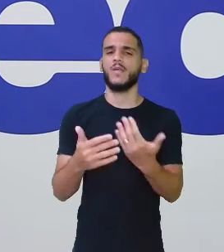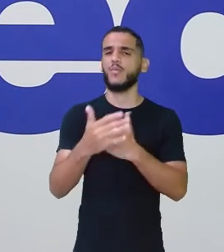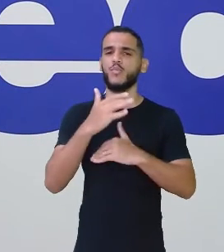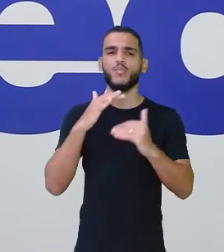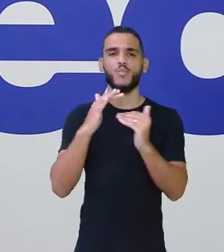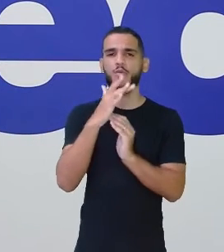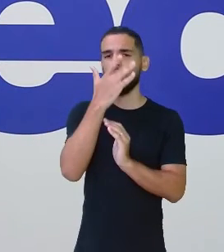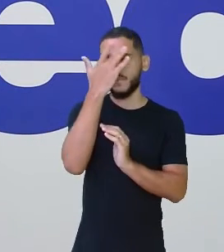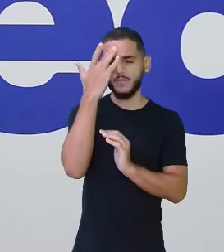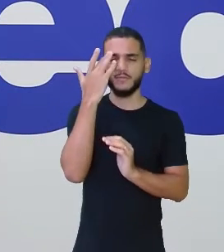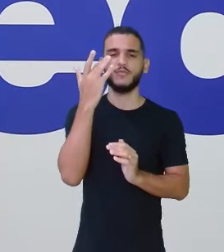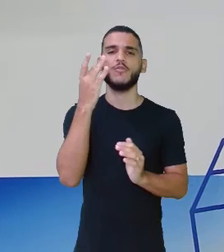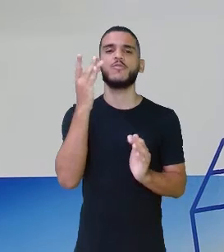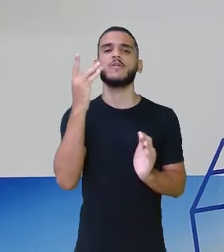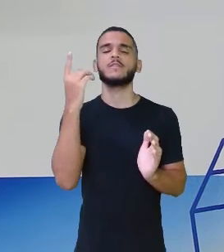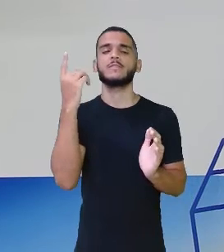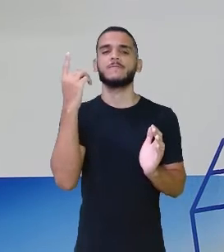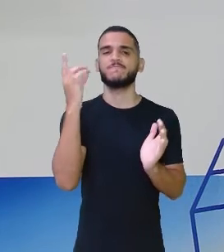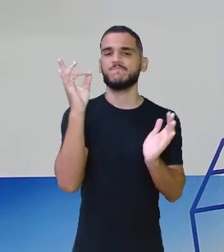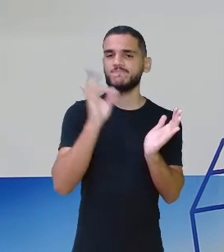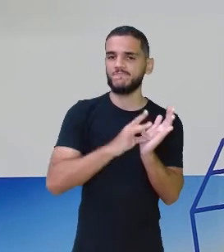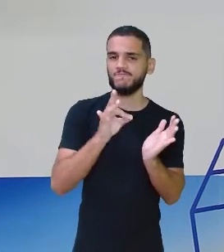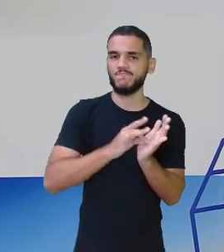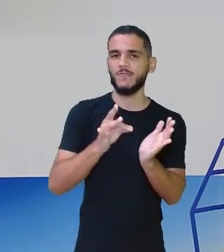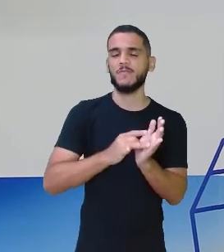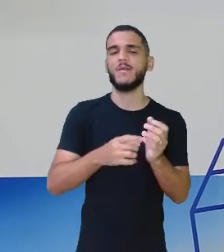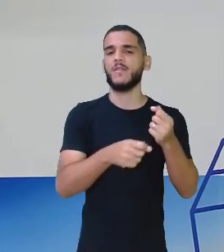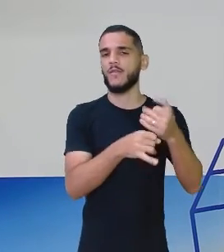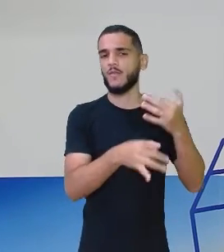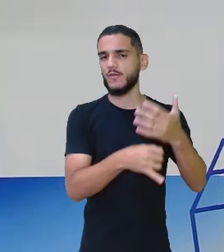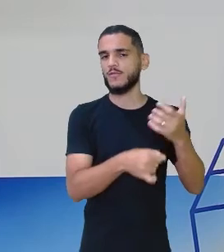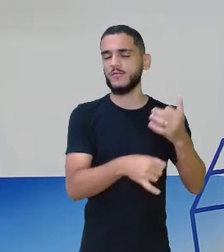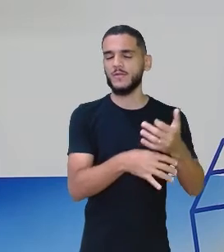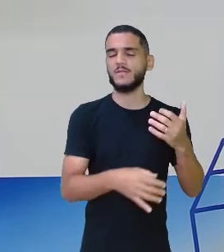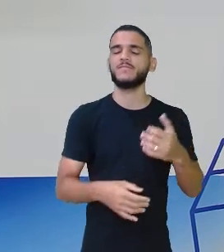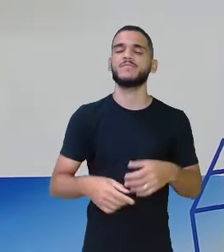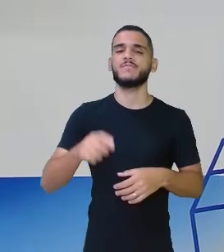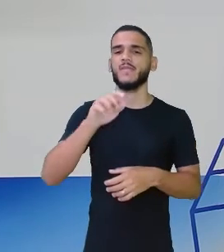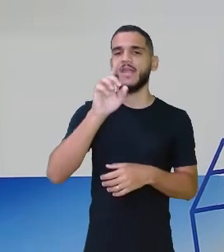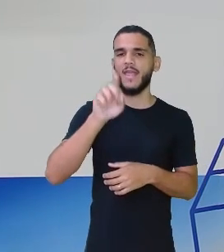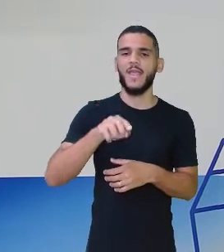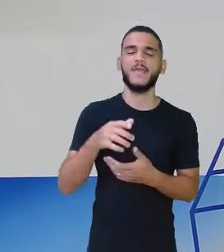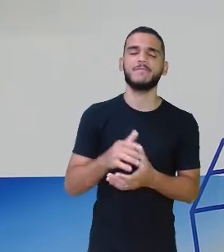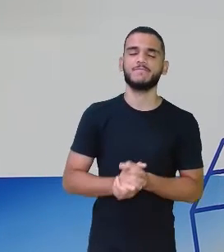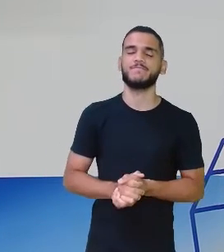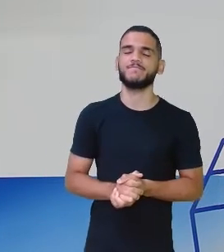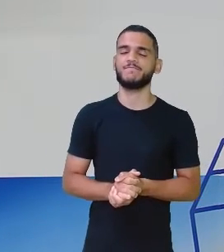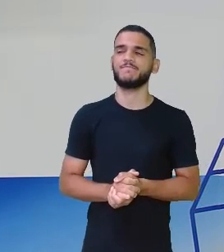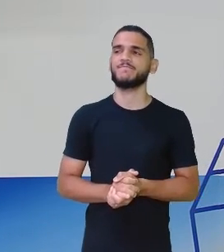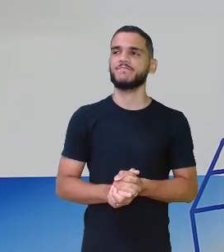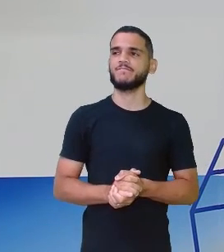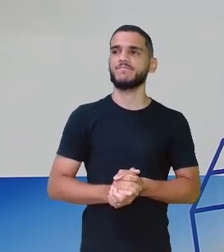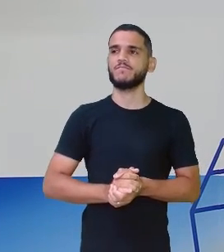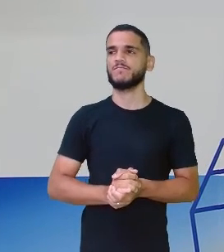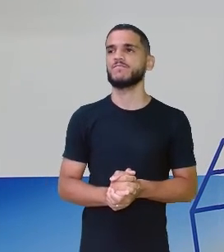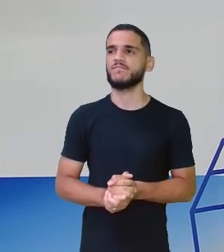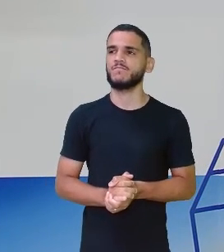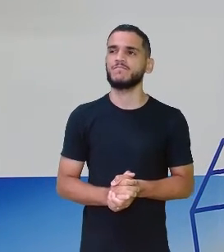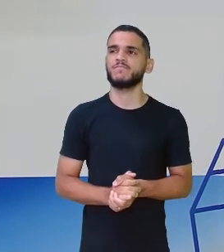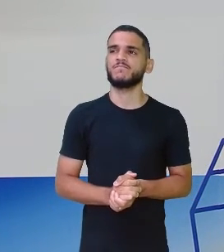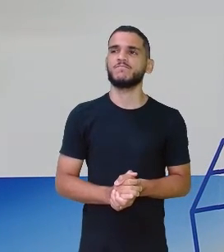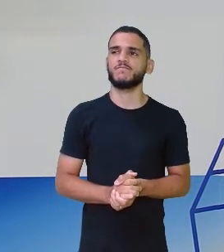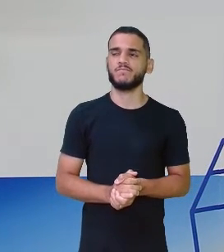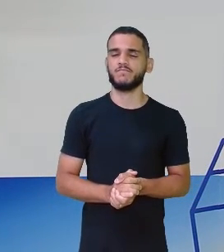o zen. Zen. Esse S tem som de Z mesmo, viu? Tá entre vogais.